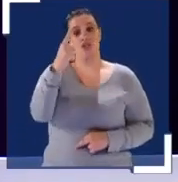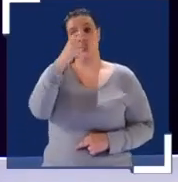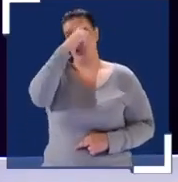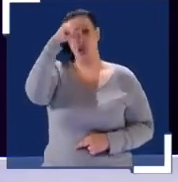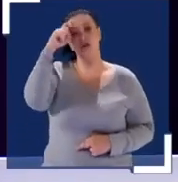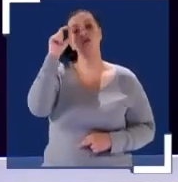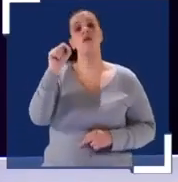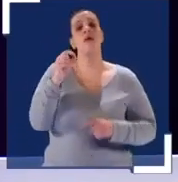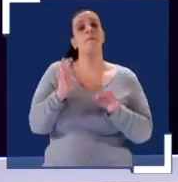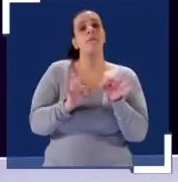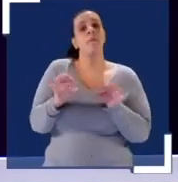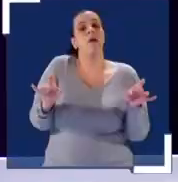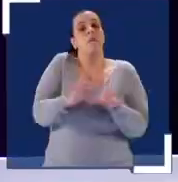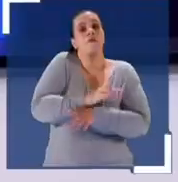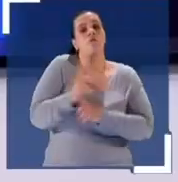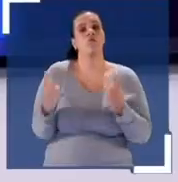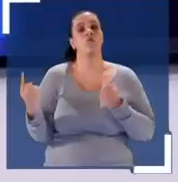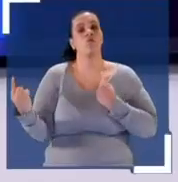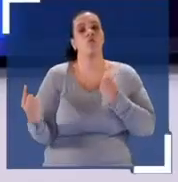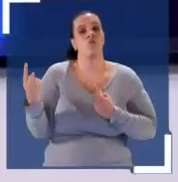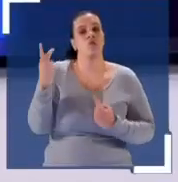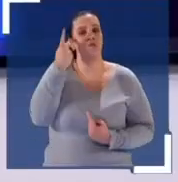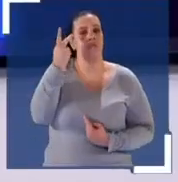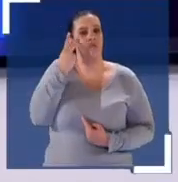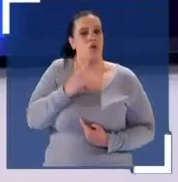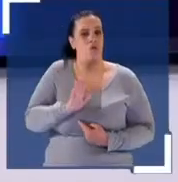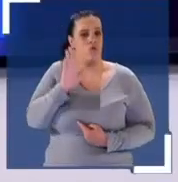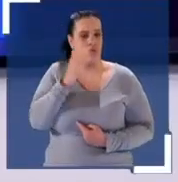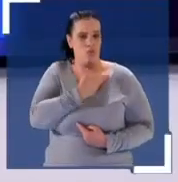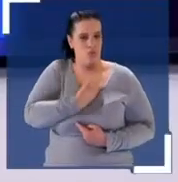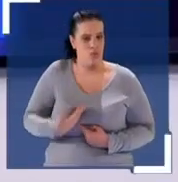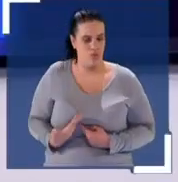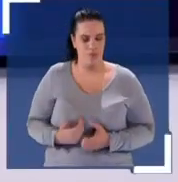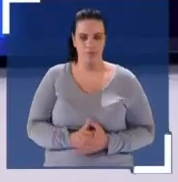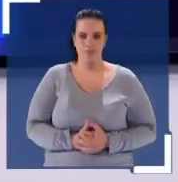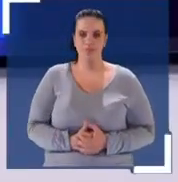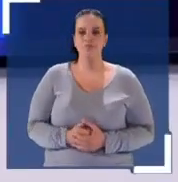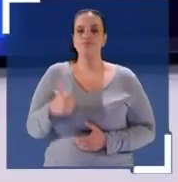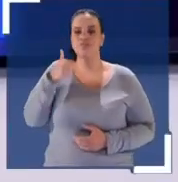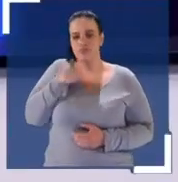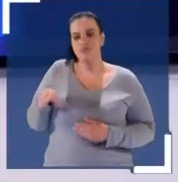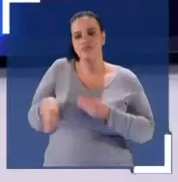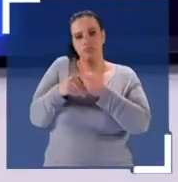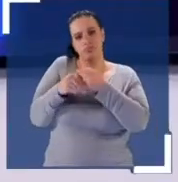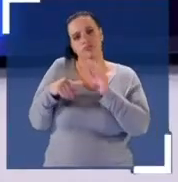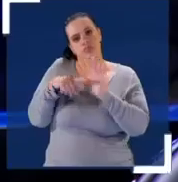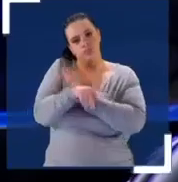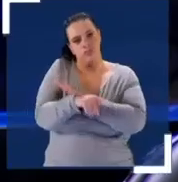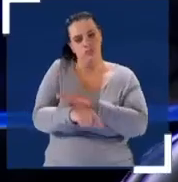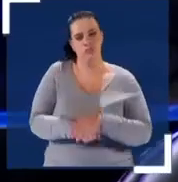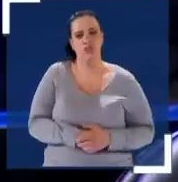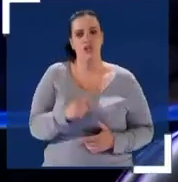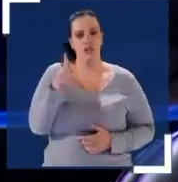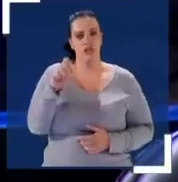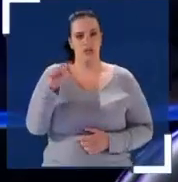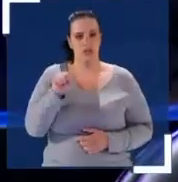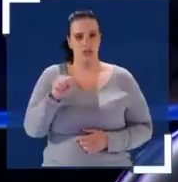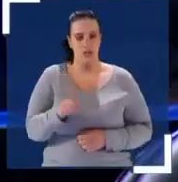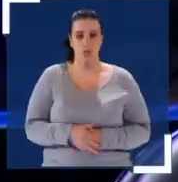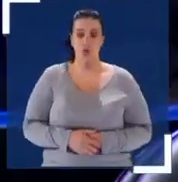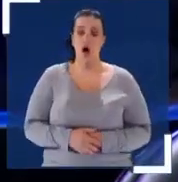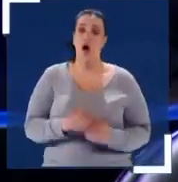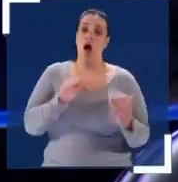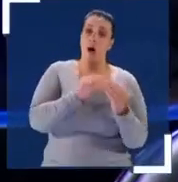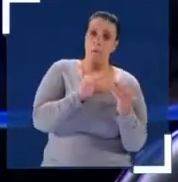mais preparado para governar São Paulo. Simone Queiroz, você tem mais 15 segundos para a sua repergunta. Candidato, apoiar é uma